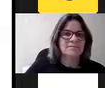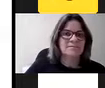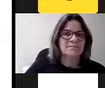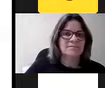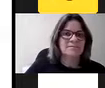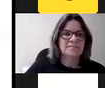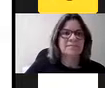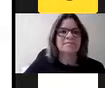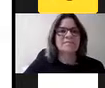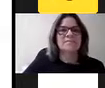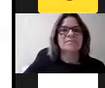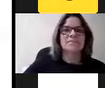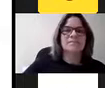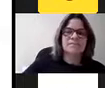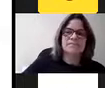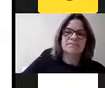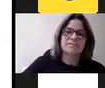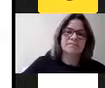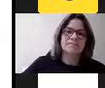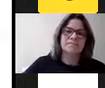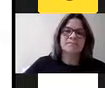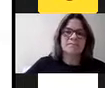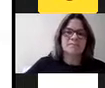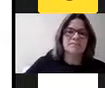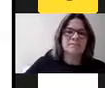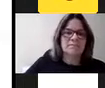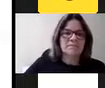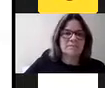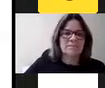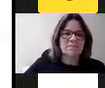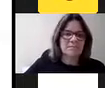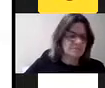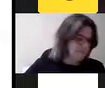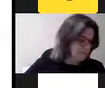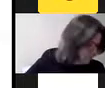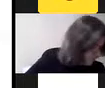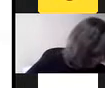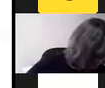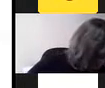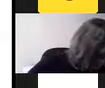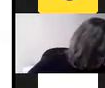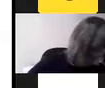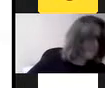Qualquer coisa, coloca alguma mensagem aqui no chat, aqui, ó. Tem um chat abaixo aqui, ó.